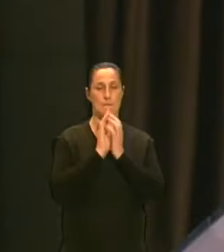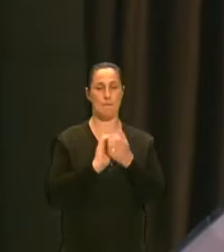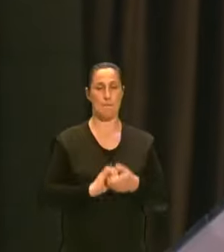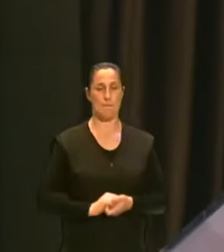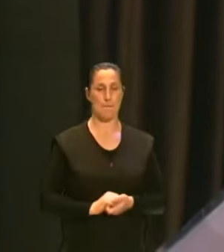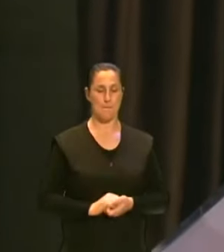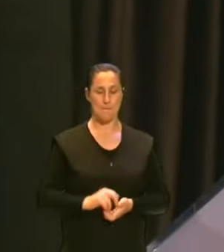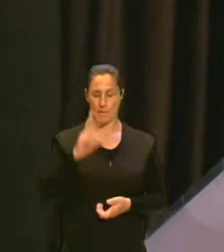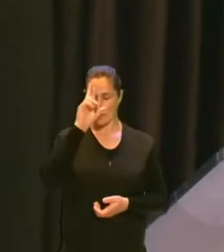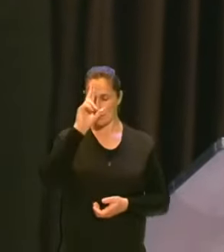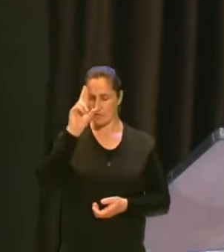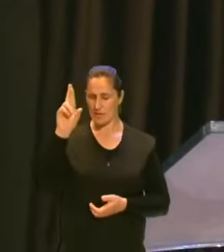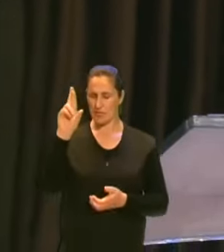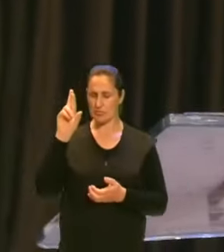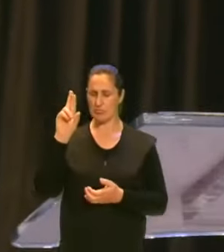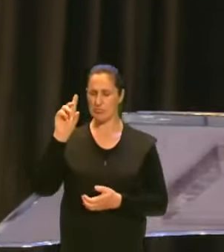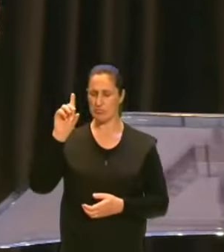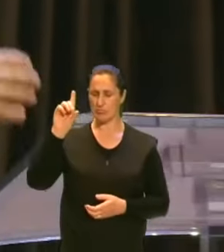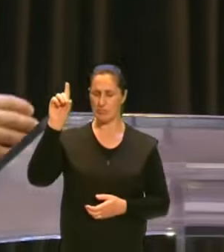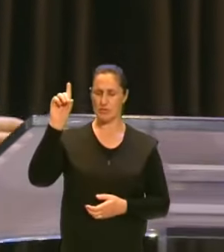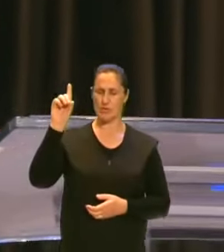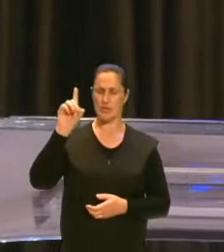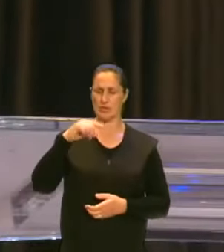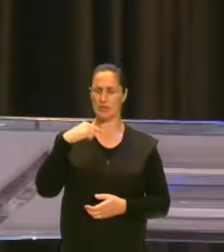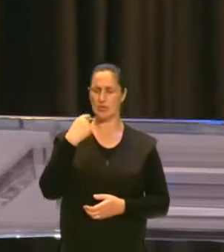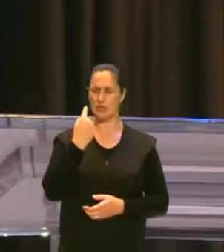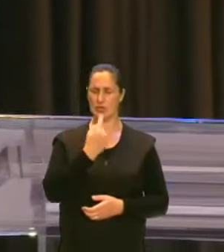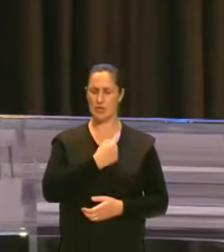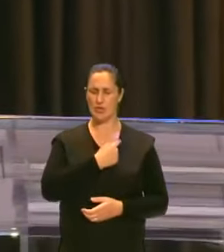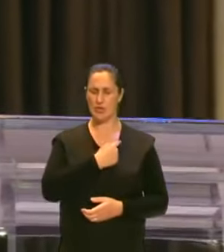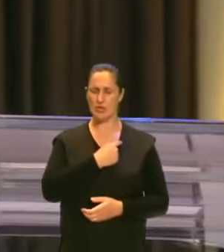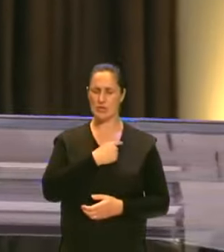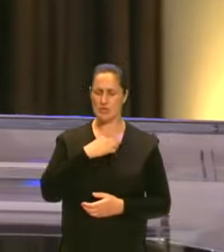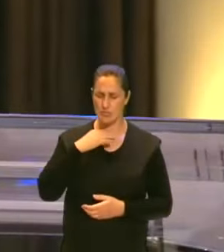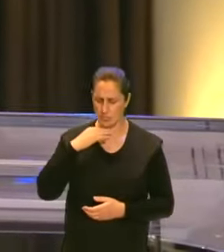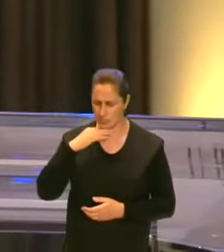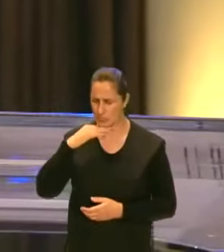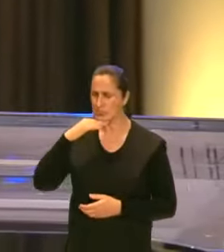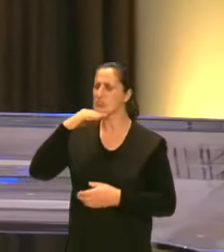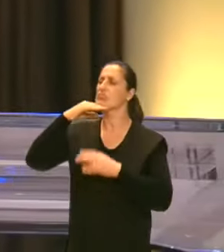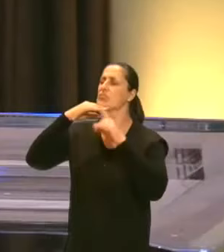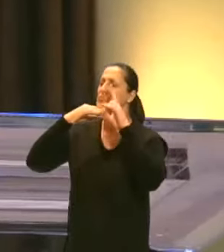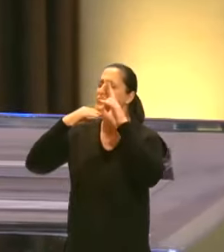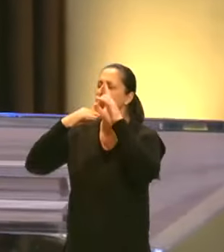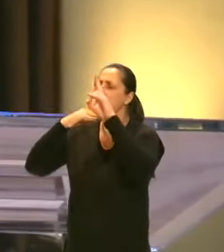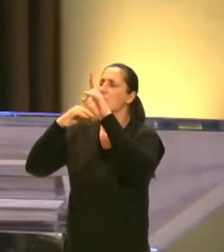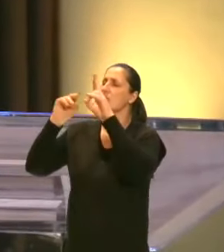Ah, Senhor Deus, hoje, Deus, estamos elevando os nossos olhos para Ti.